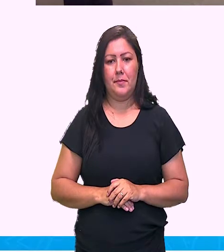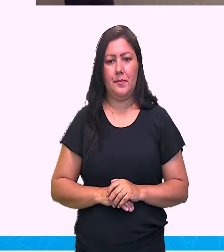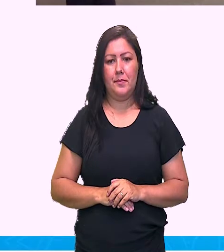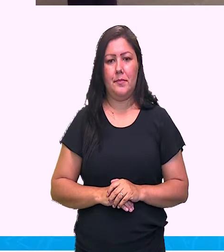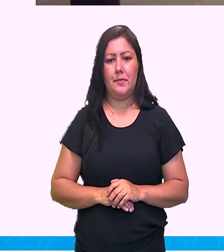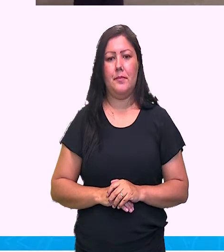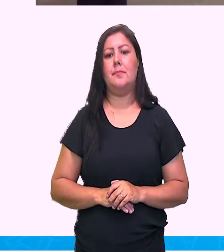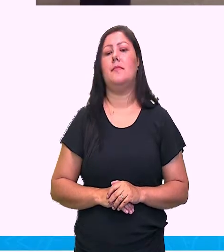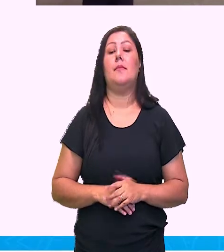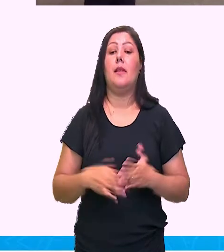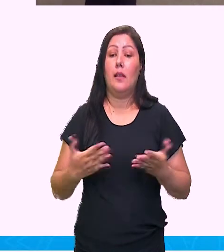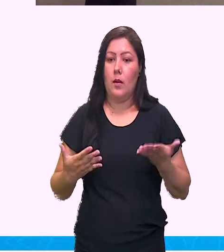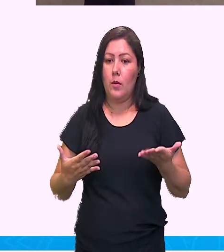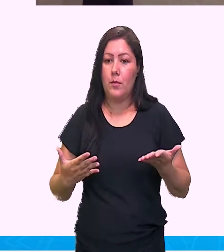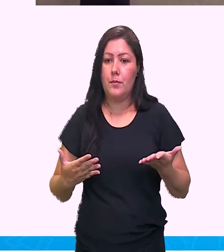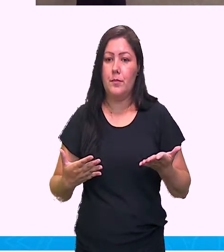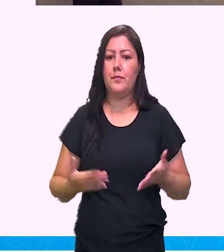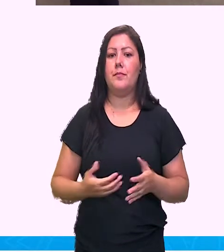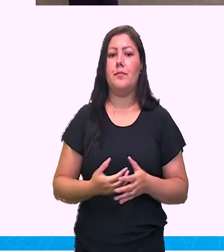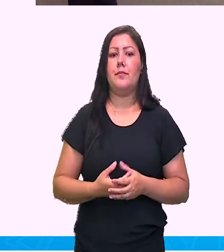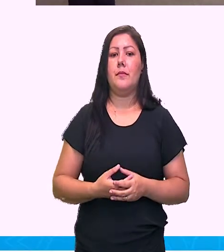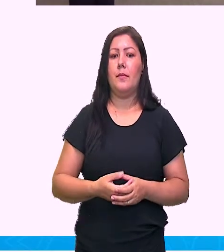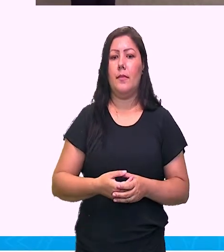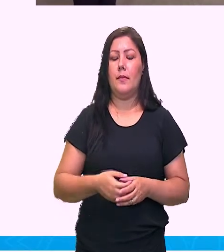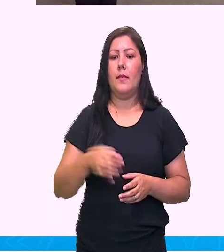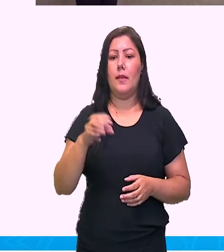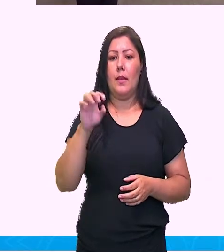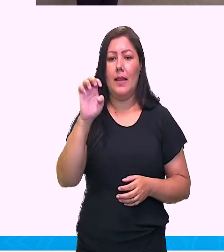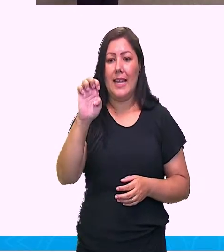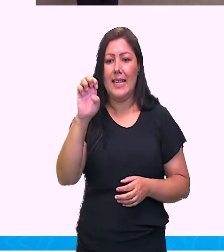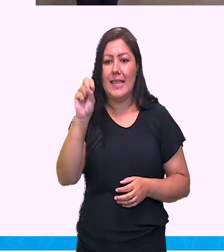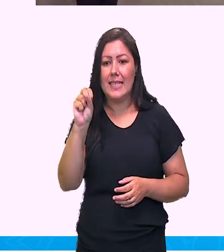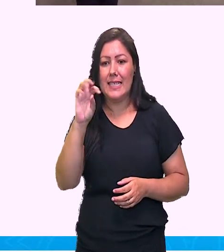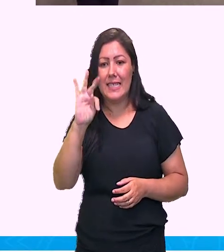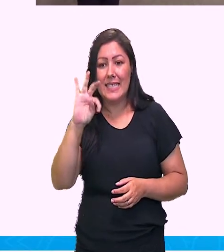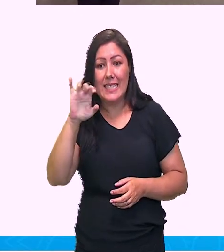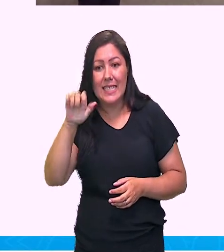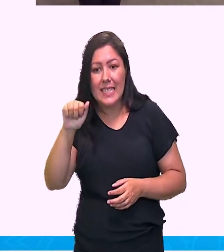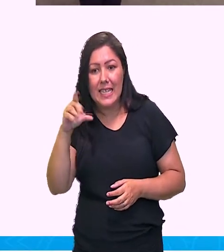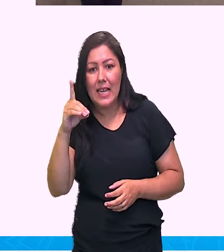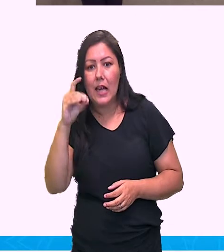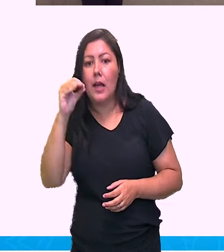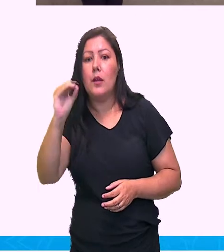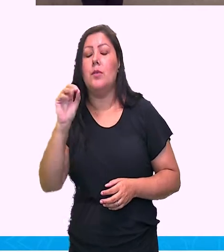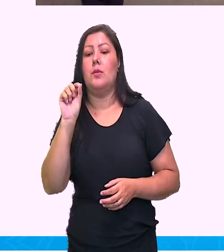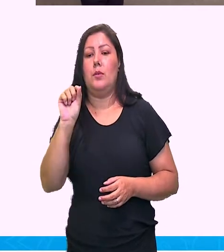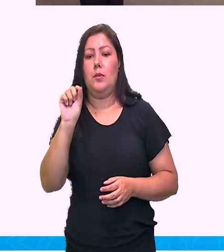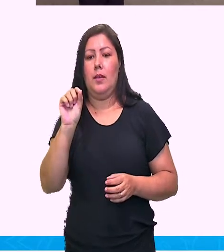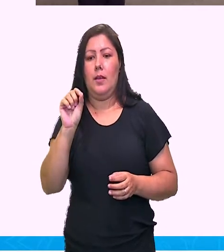Para se ter um Estado, você precisa disso. E, naturalmente, o